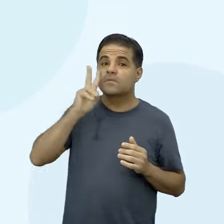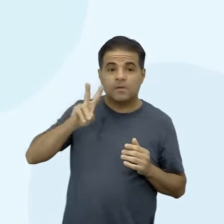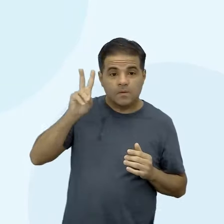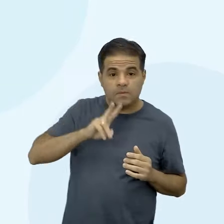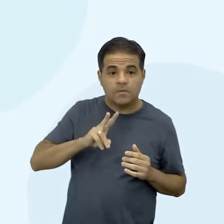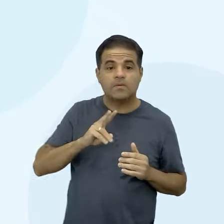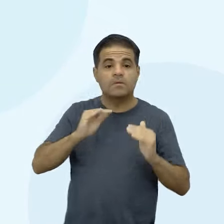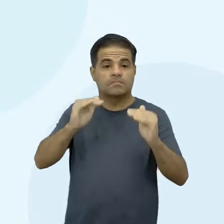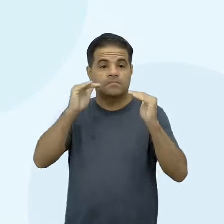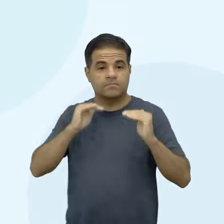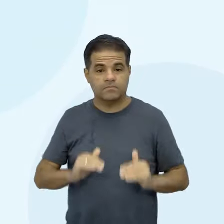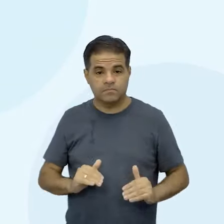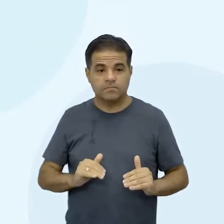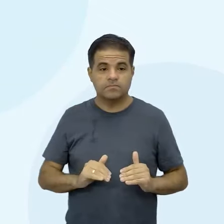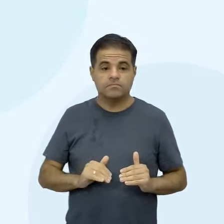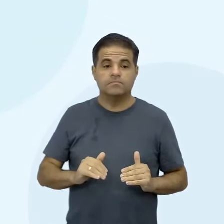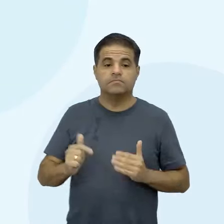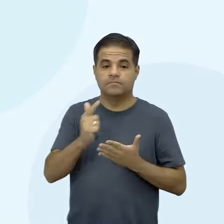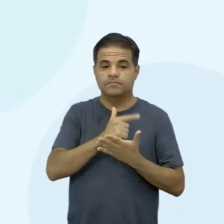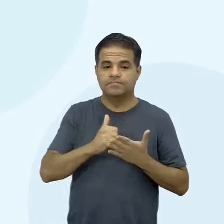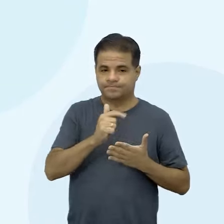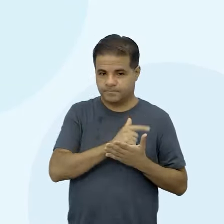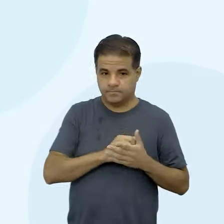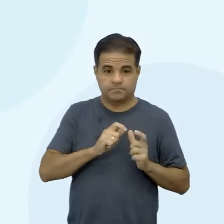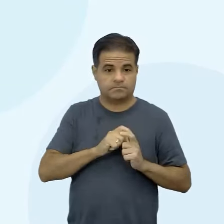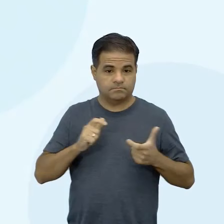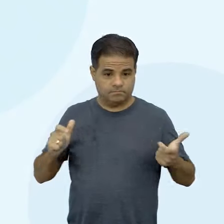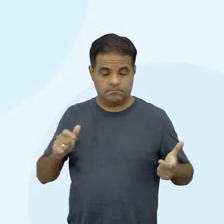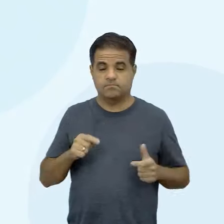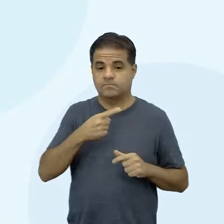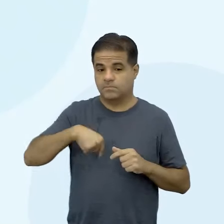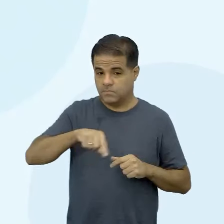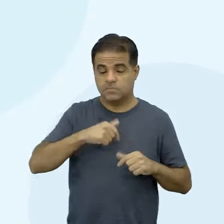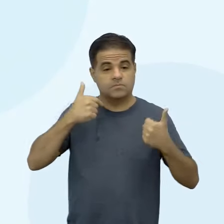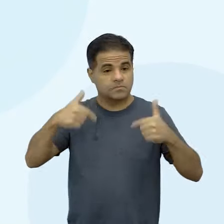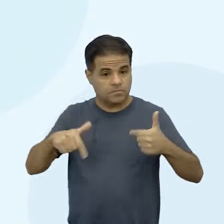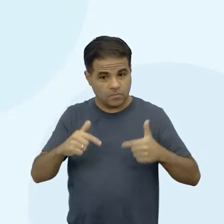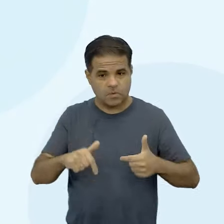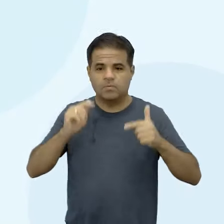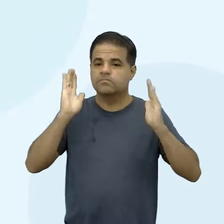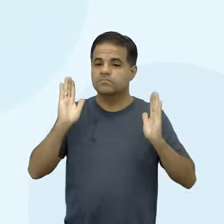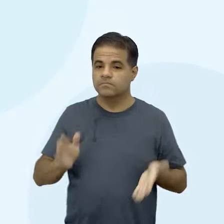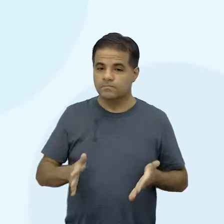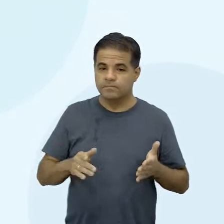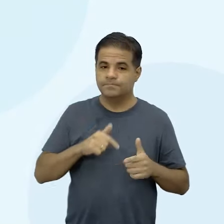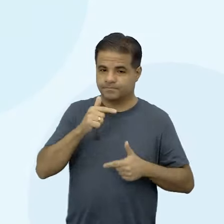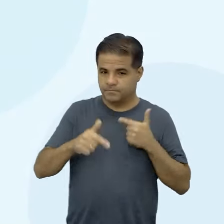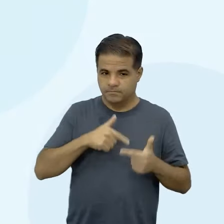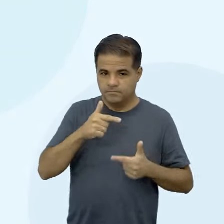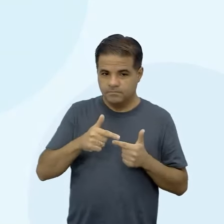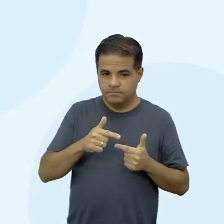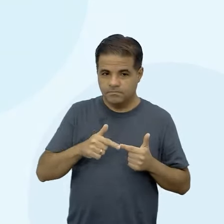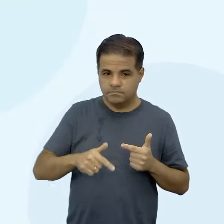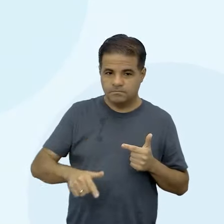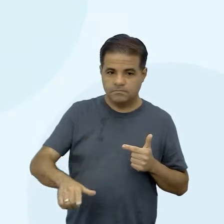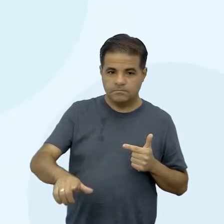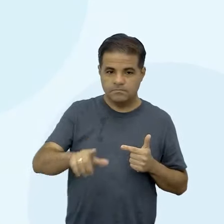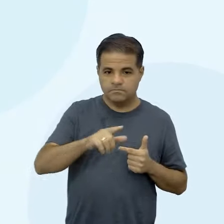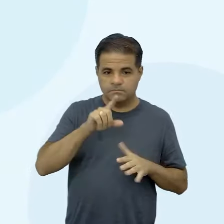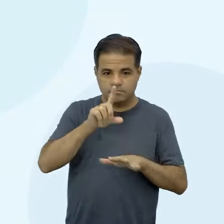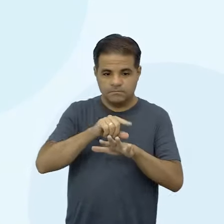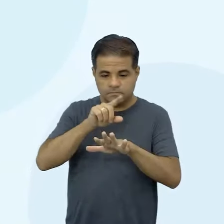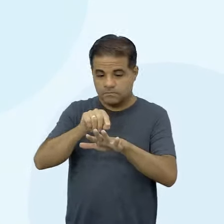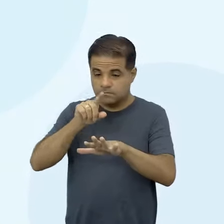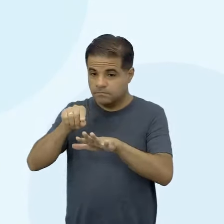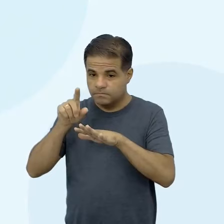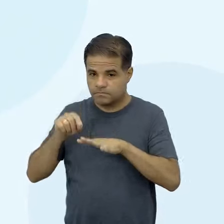aqui embaixo tem, né, o desenho dos eixos estruturantes que a gente trabalha. A gente já trabalhava um pouquinho eles nas eletivas,